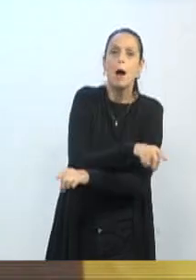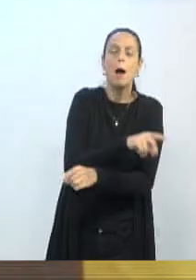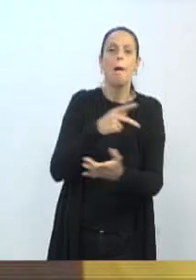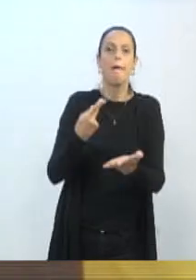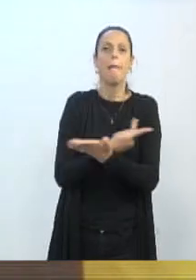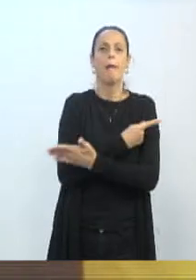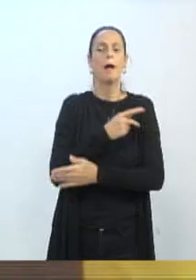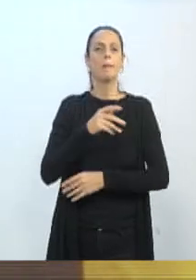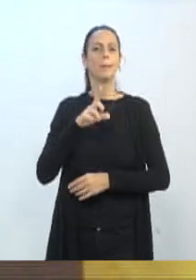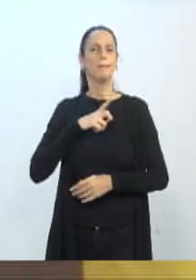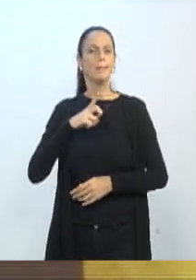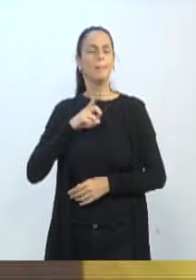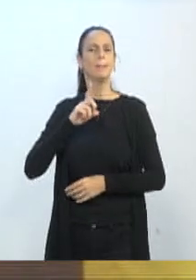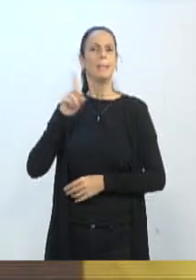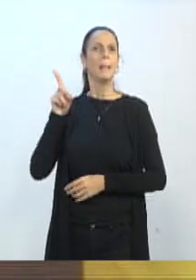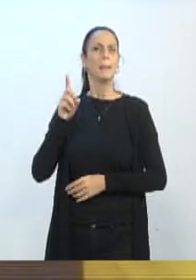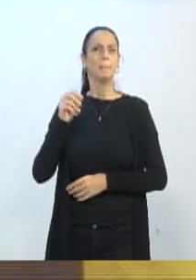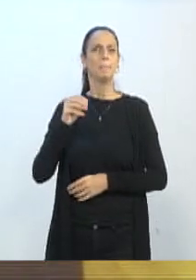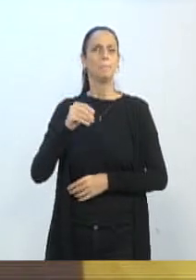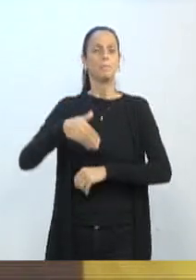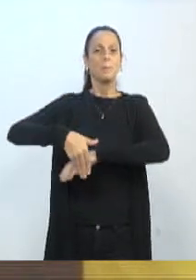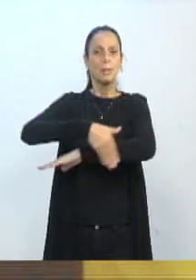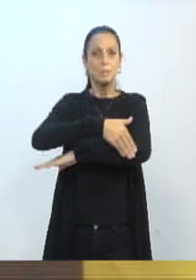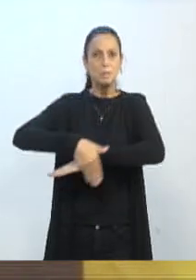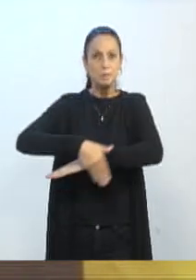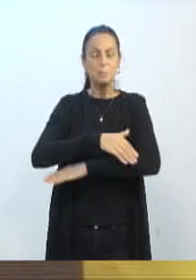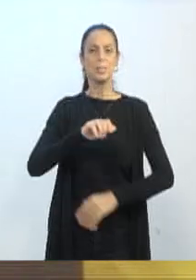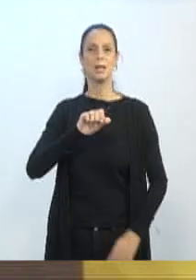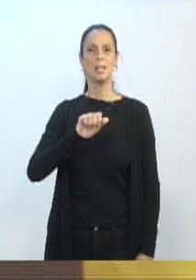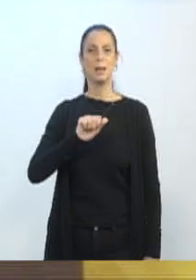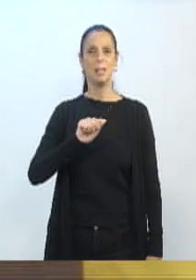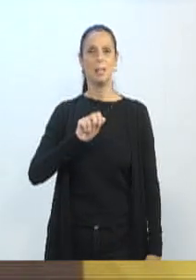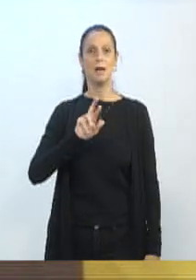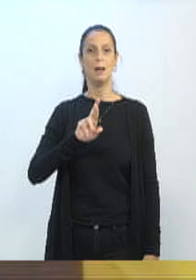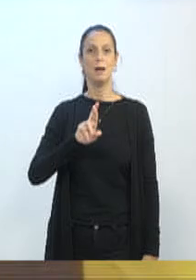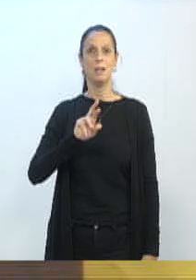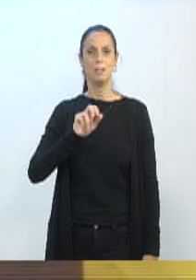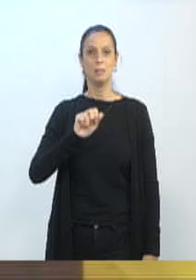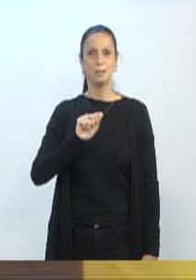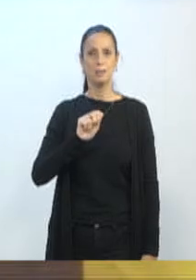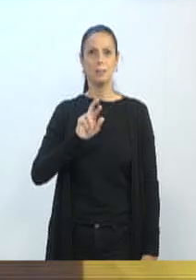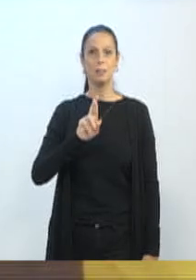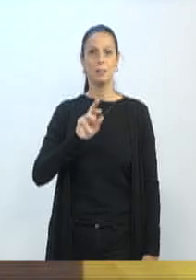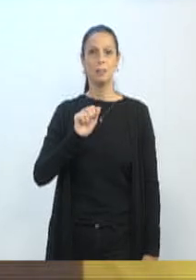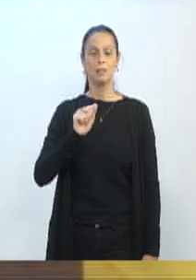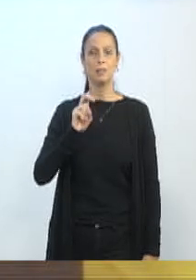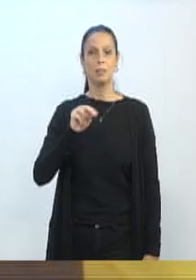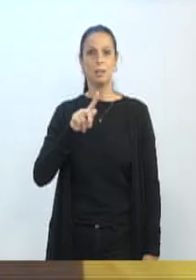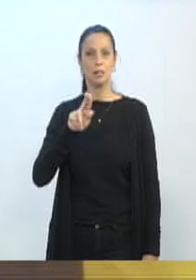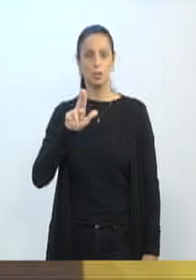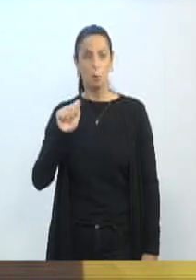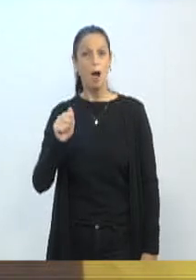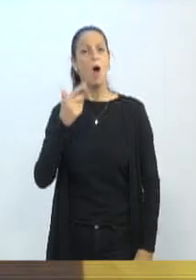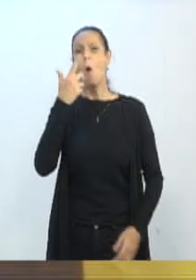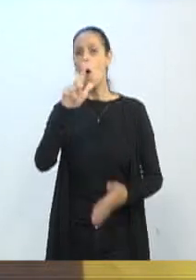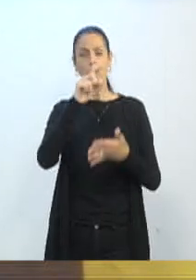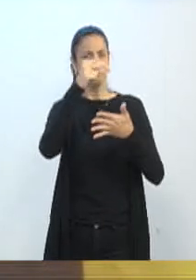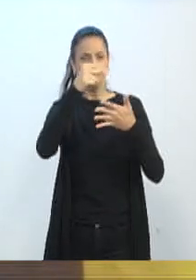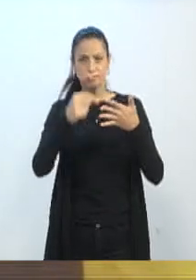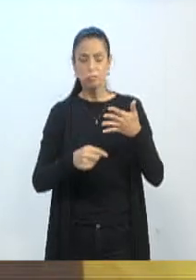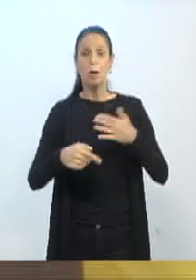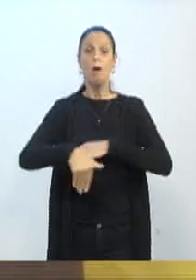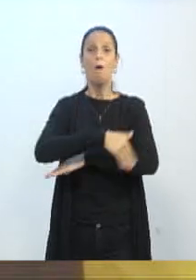Araranguá Jerônimo Correia Morro do Arthur que esse Vereador é contra roçada Isso é uma mentira